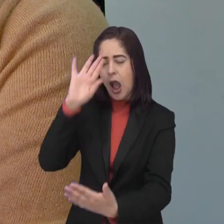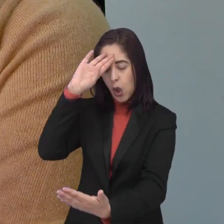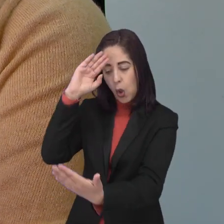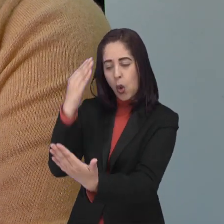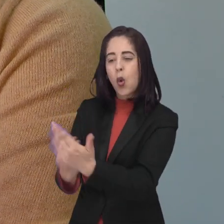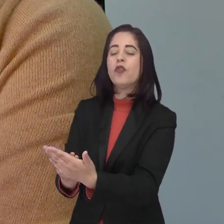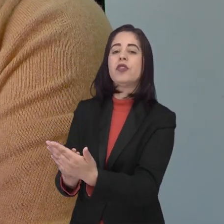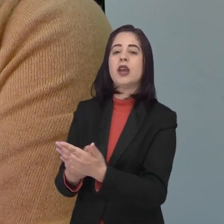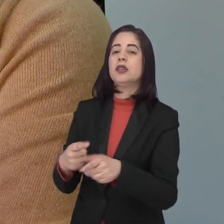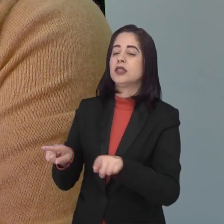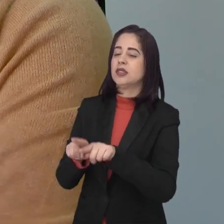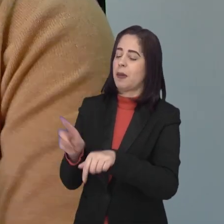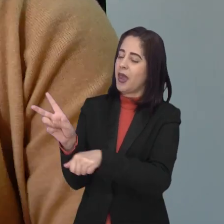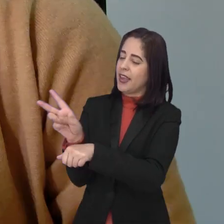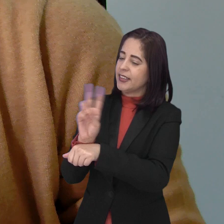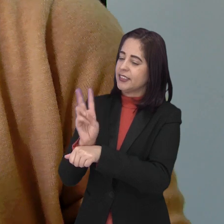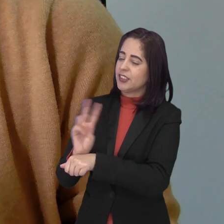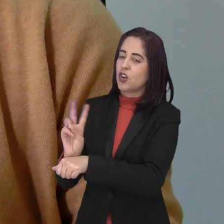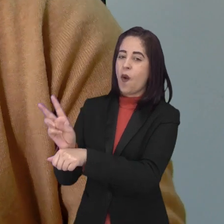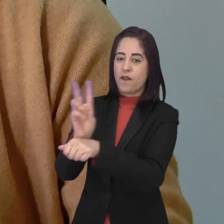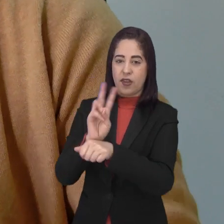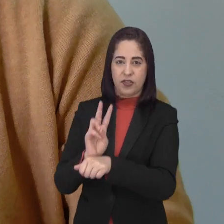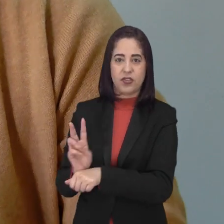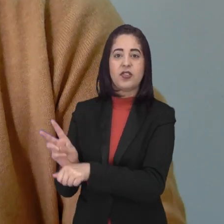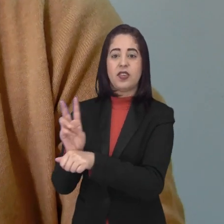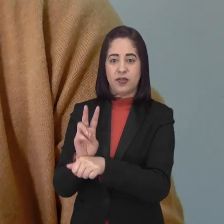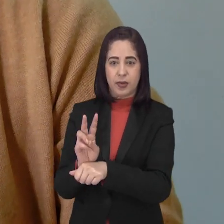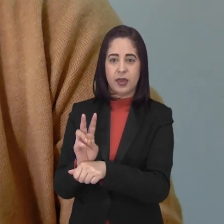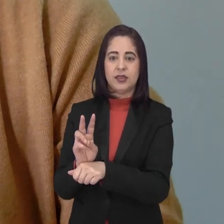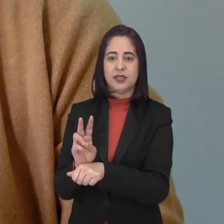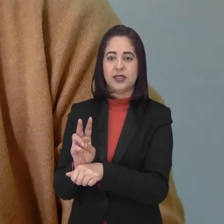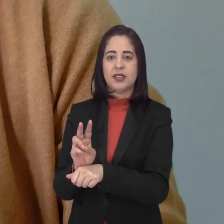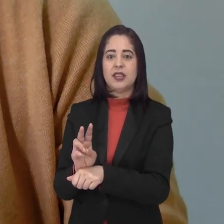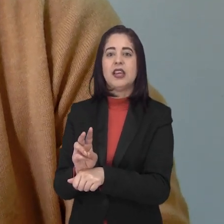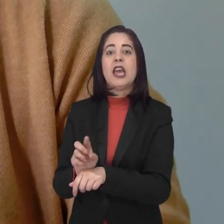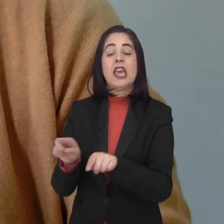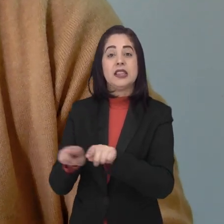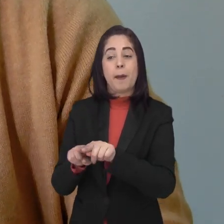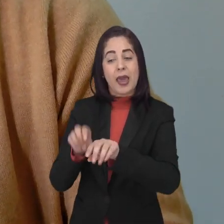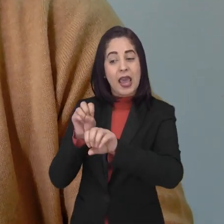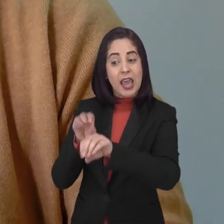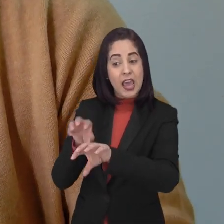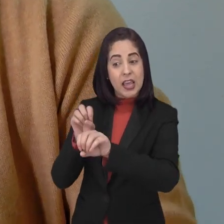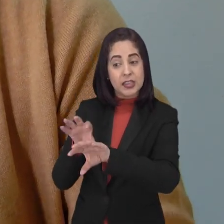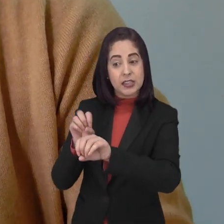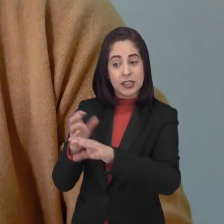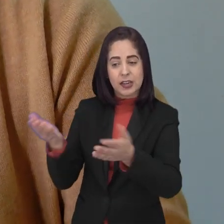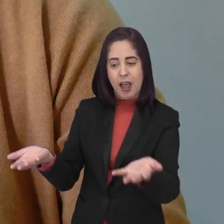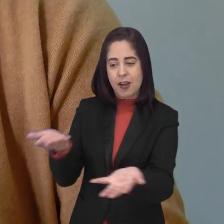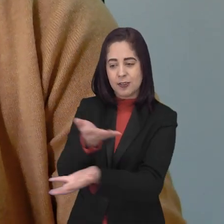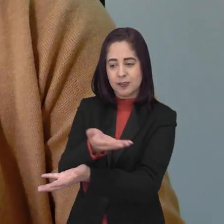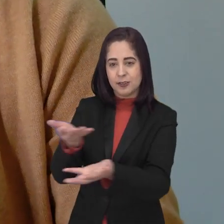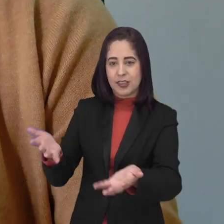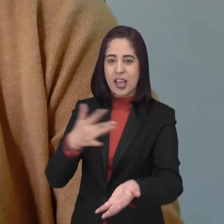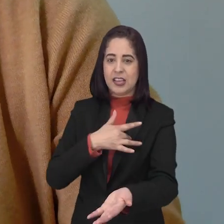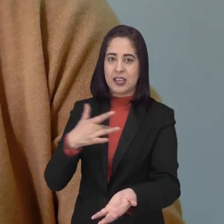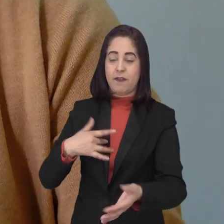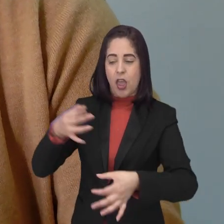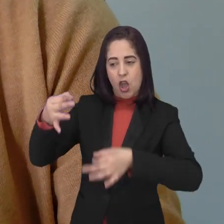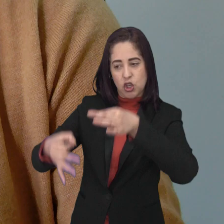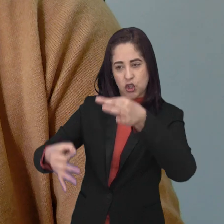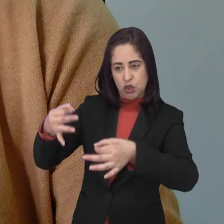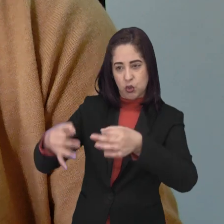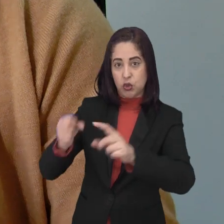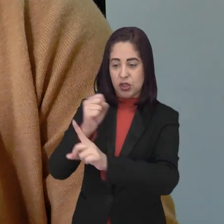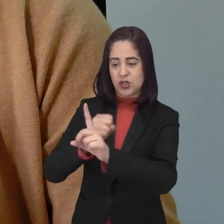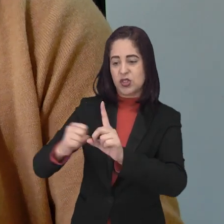não só a fiscalização numa relação de consumo, mas também ensinar que uma relação de consumo mais